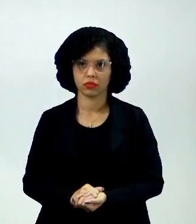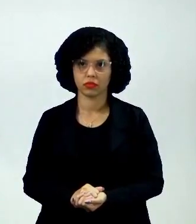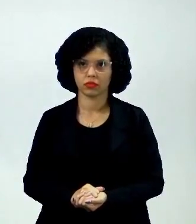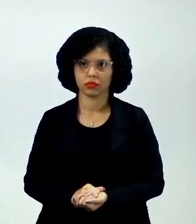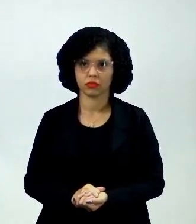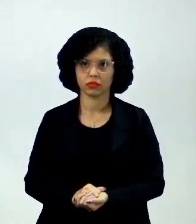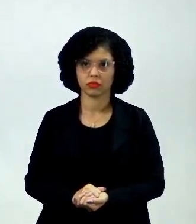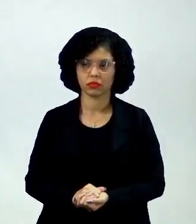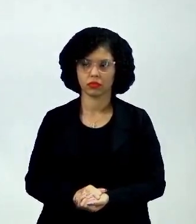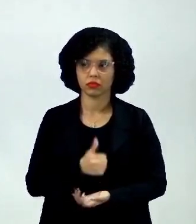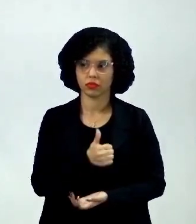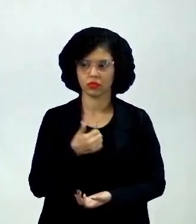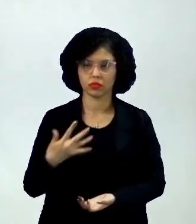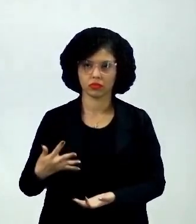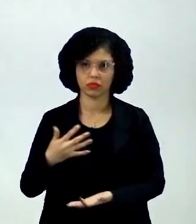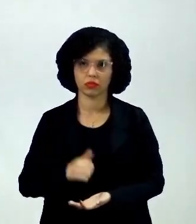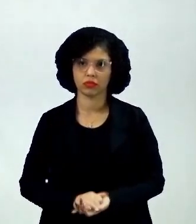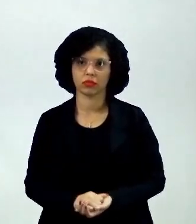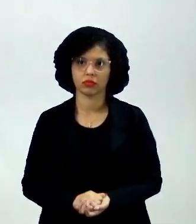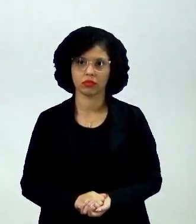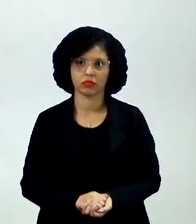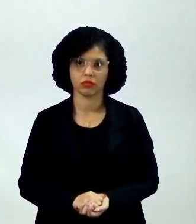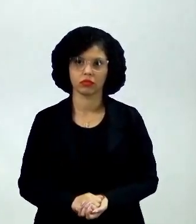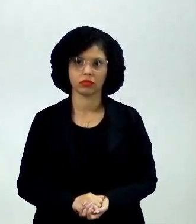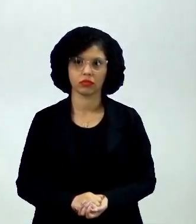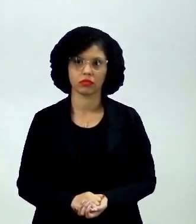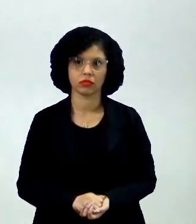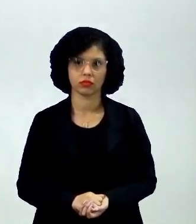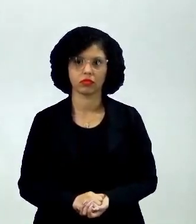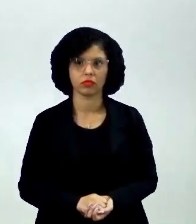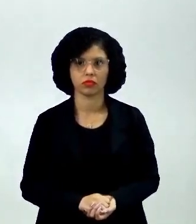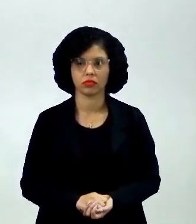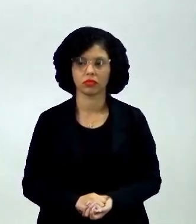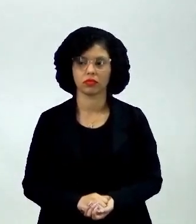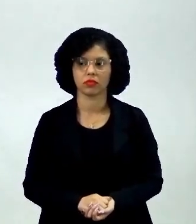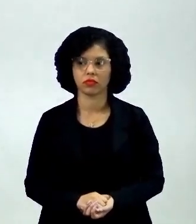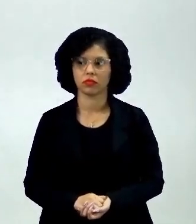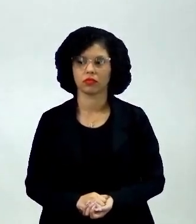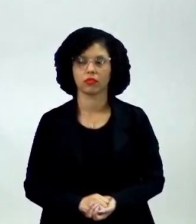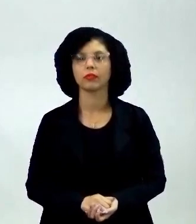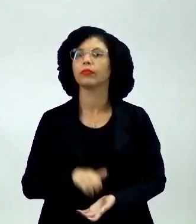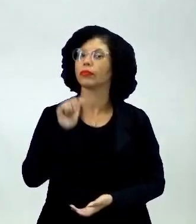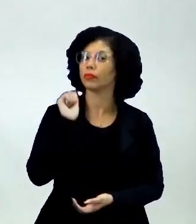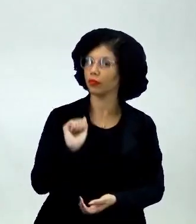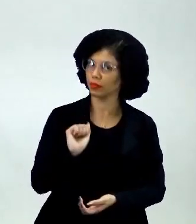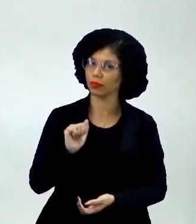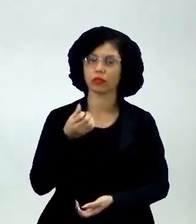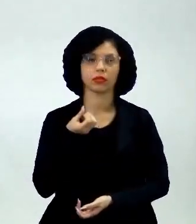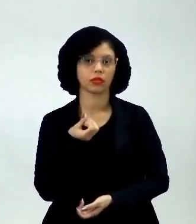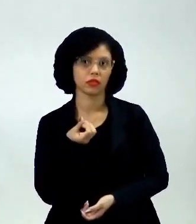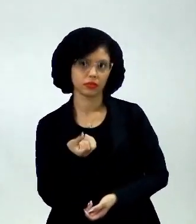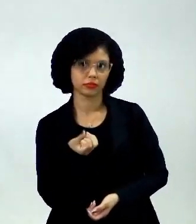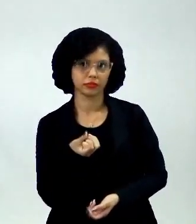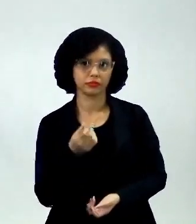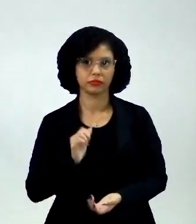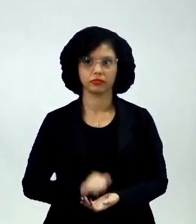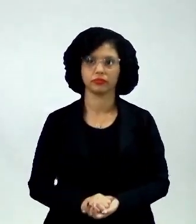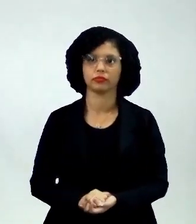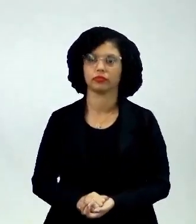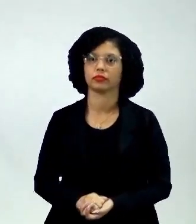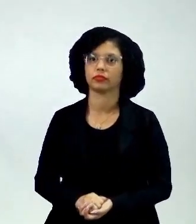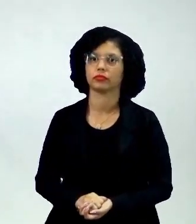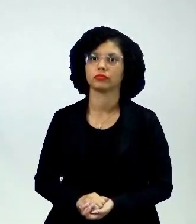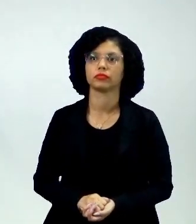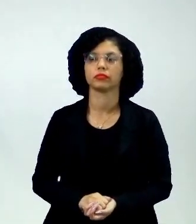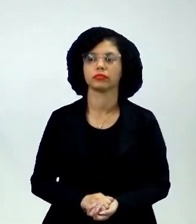12, 13, 14. Então, aqui na B, eu vou ter de área, eu vou ter 6